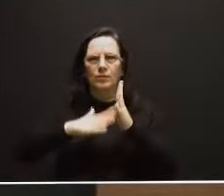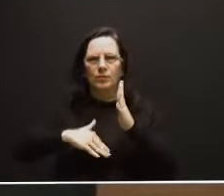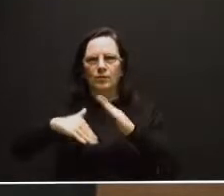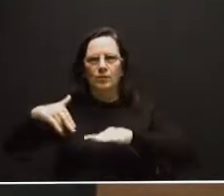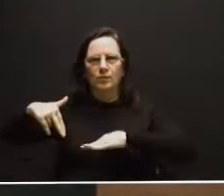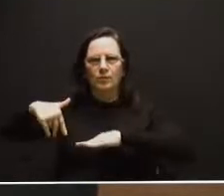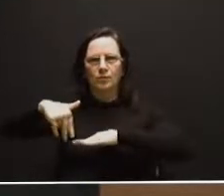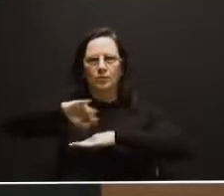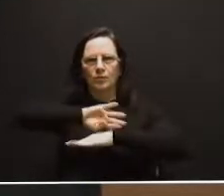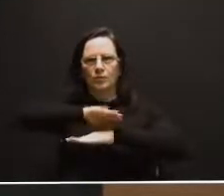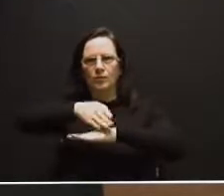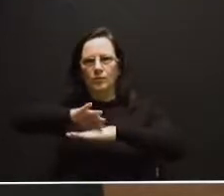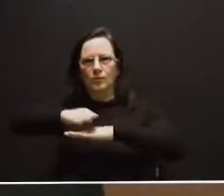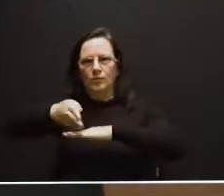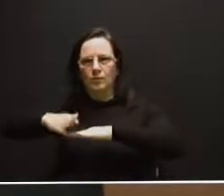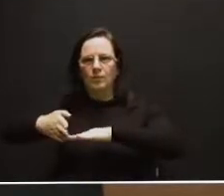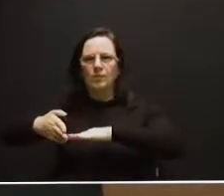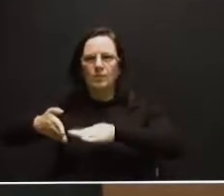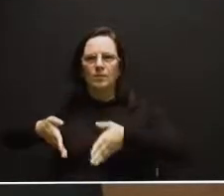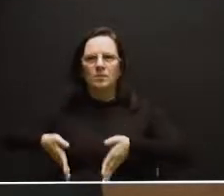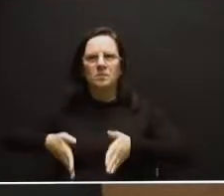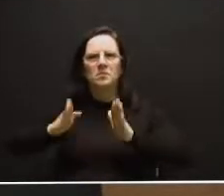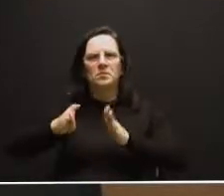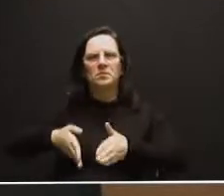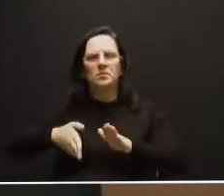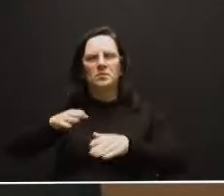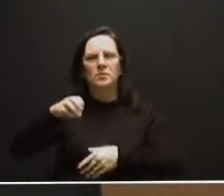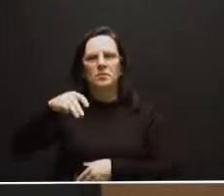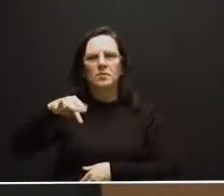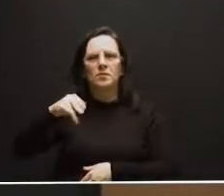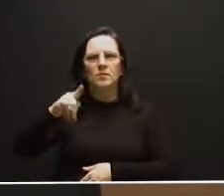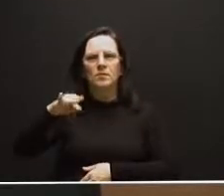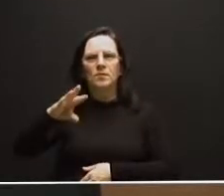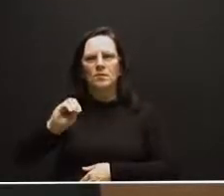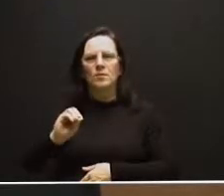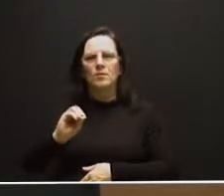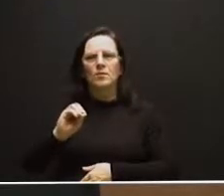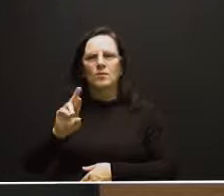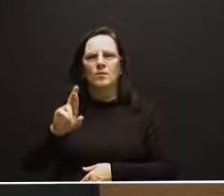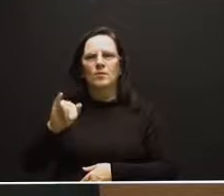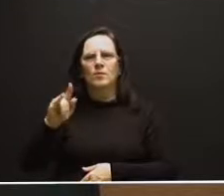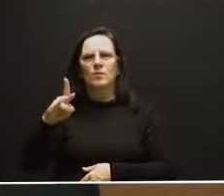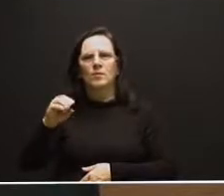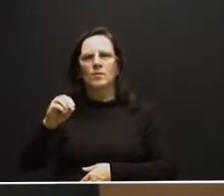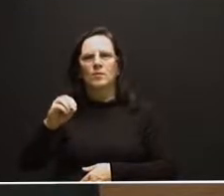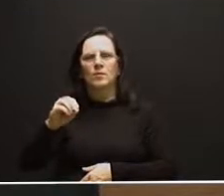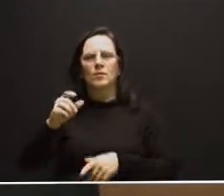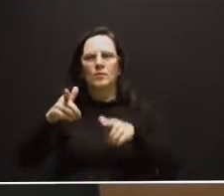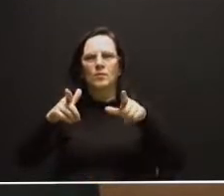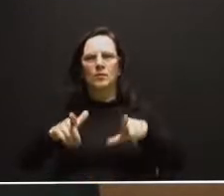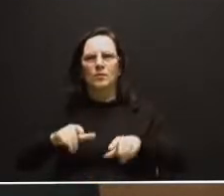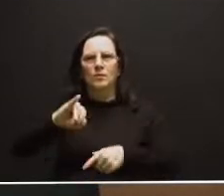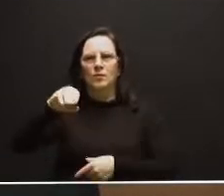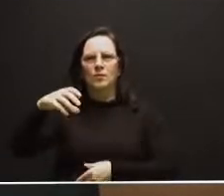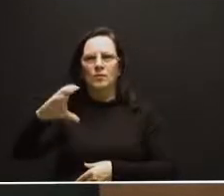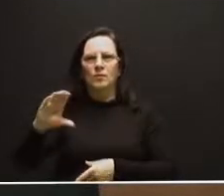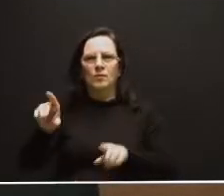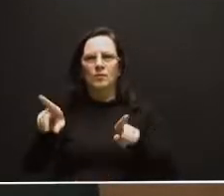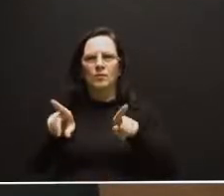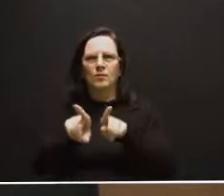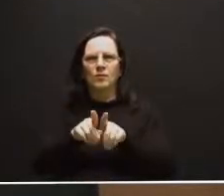ao longo da estrada metalúrgico ricardo reis entre o jardim casqueiro ea ilha